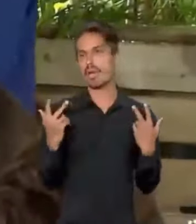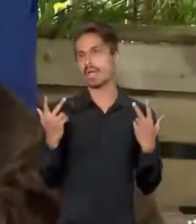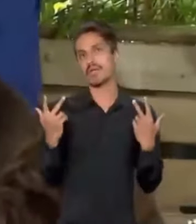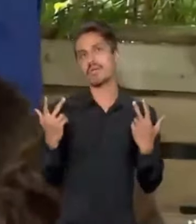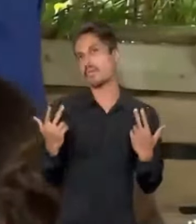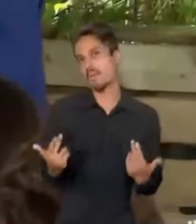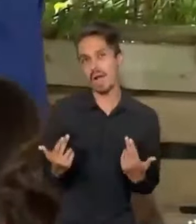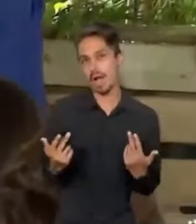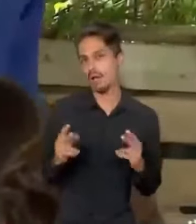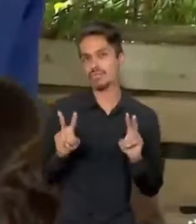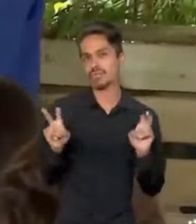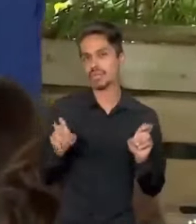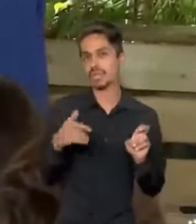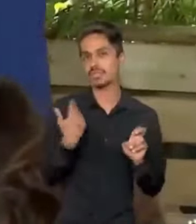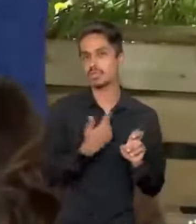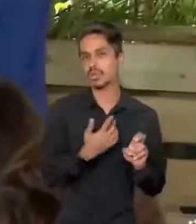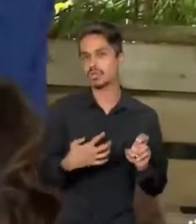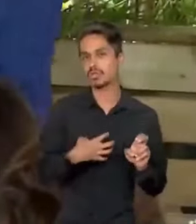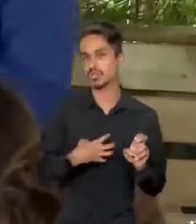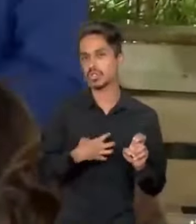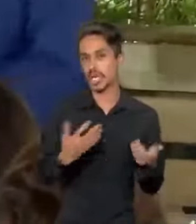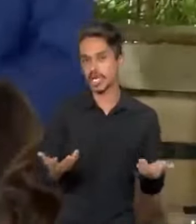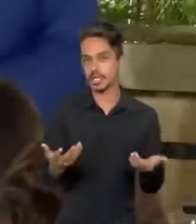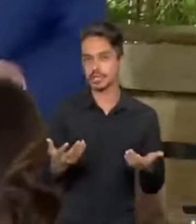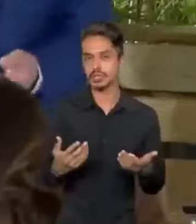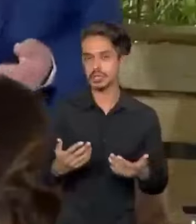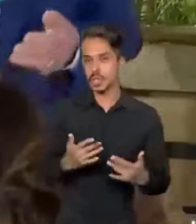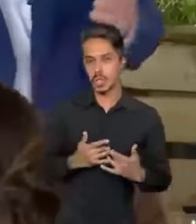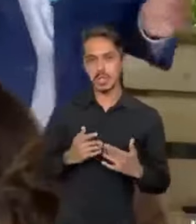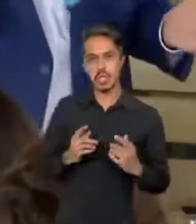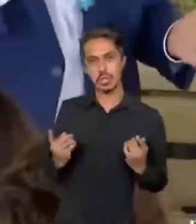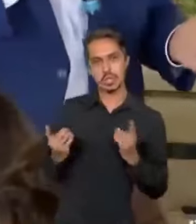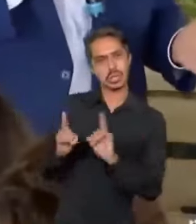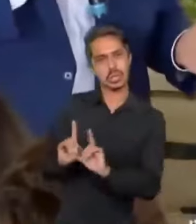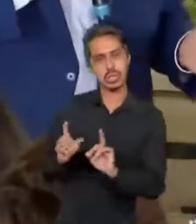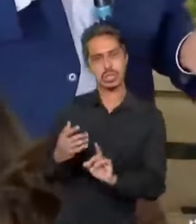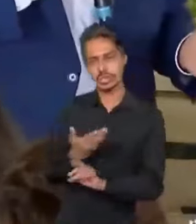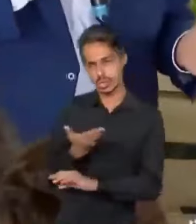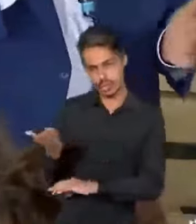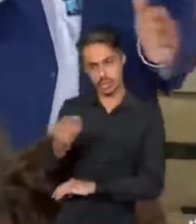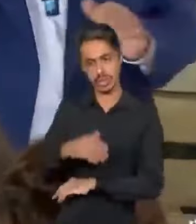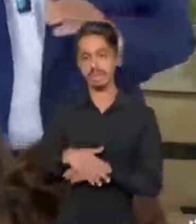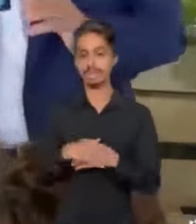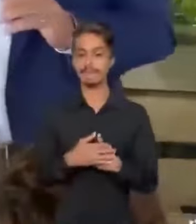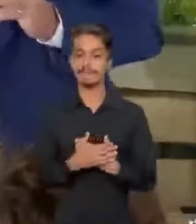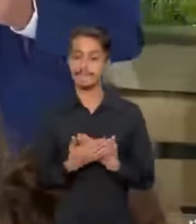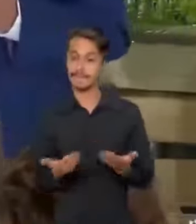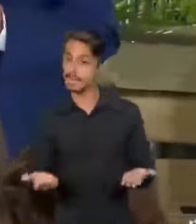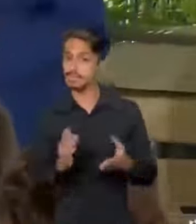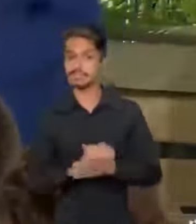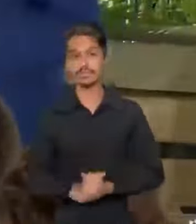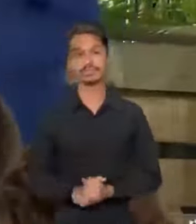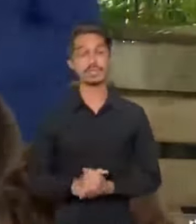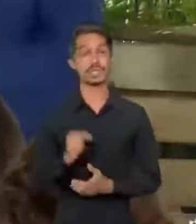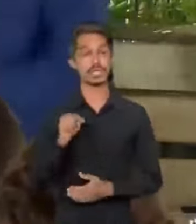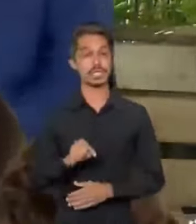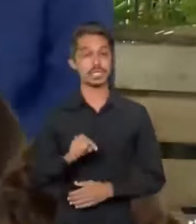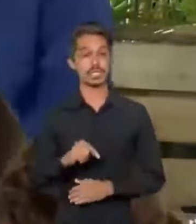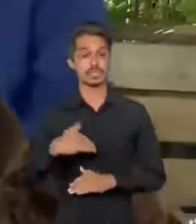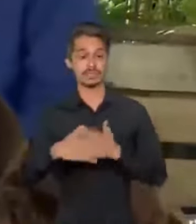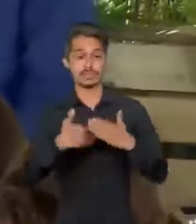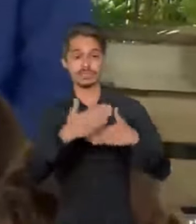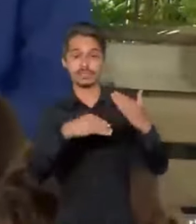diz respeito à nossa solidariedade, ao nosso companheirismo com as nossas companheiras. Então, essa evolução que a gente